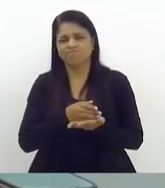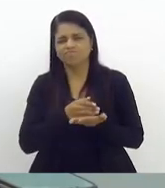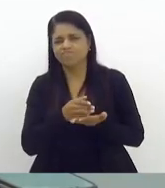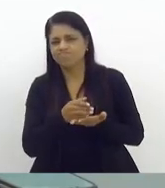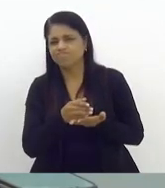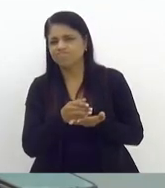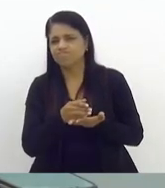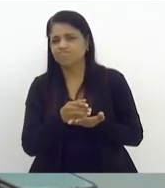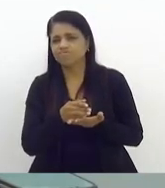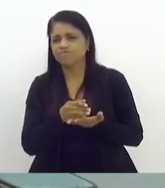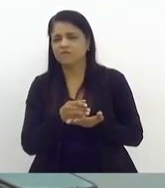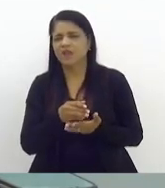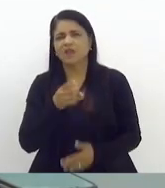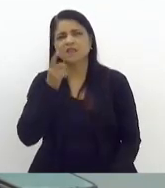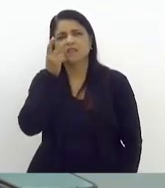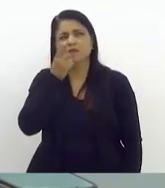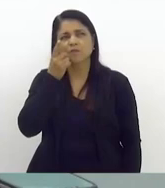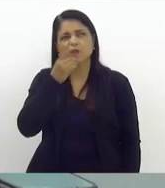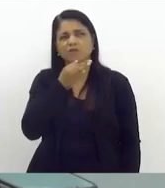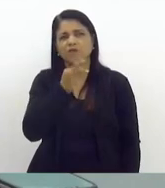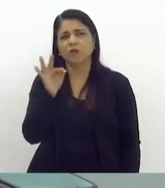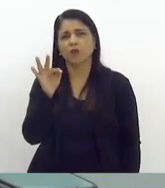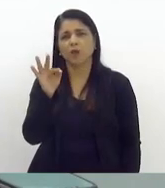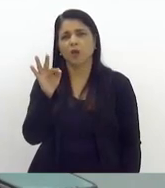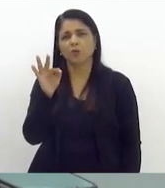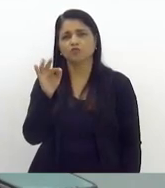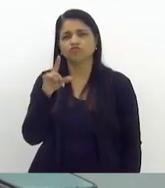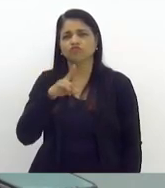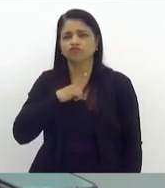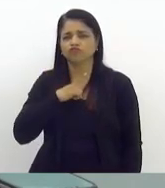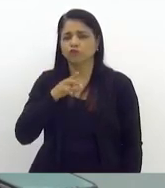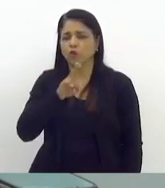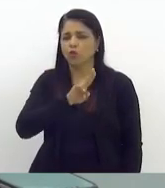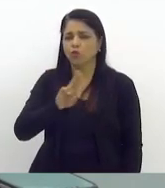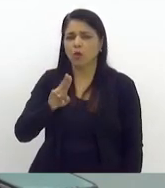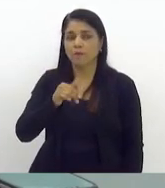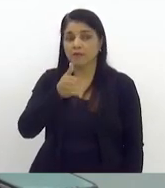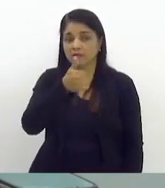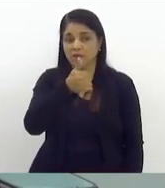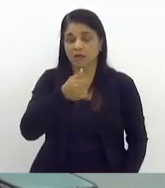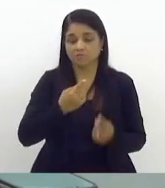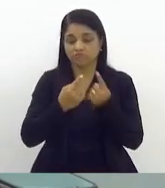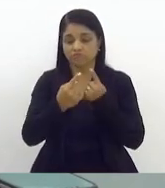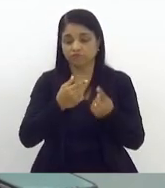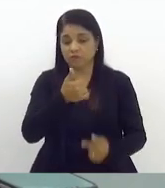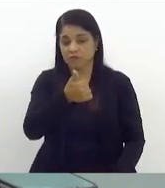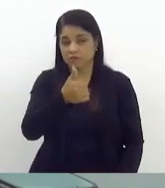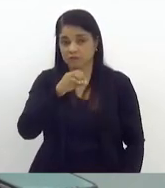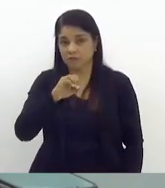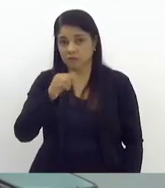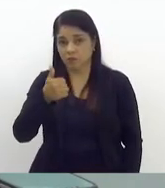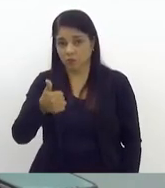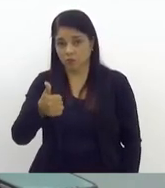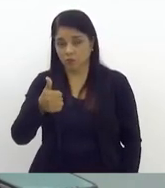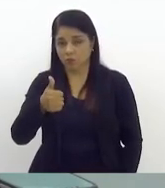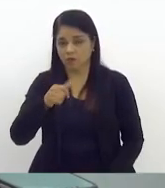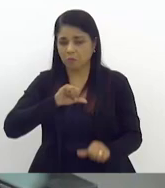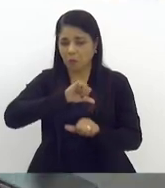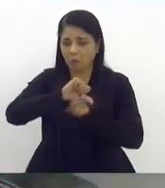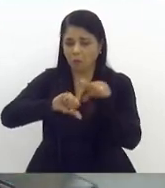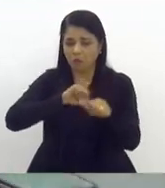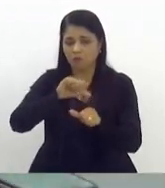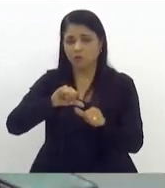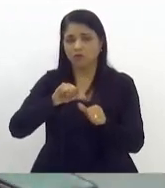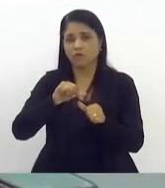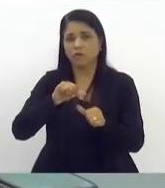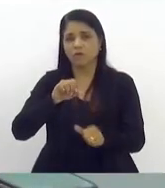inicialmente, mas ele era deputado federal, tinha dado um nome a 101 e depois virou senador Mário Covas.